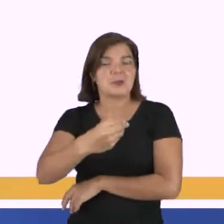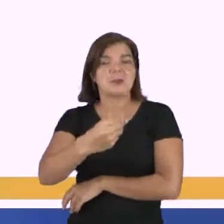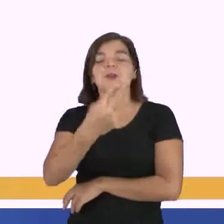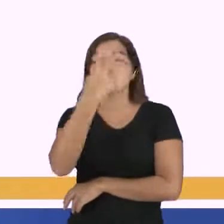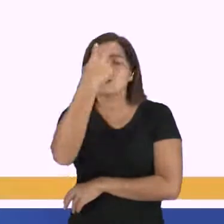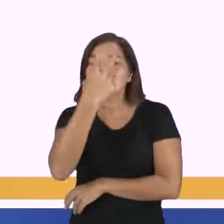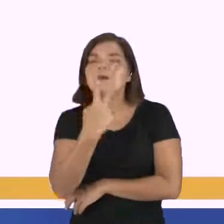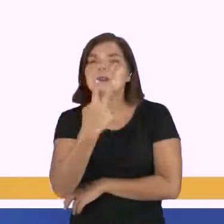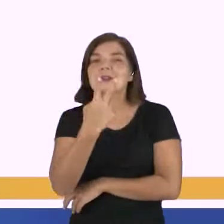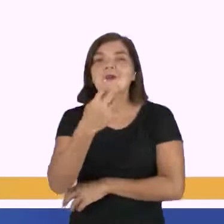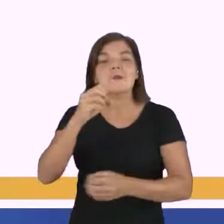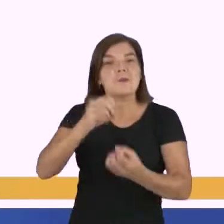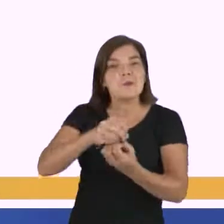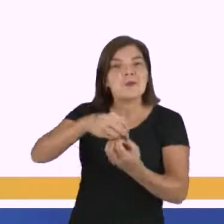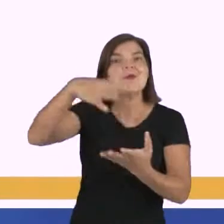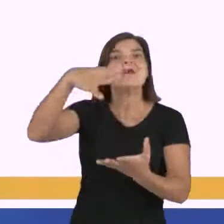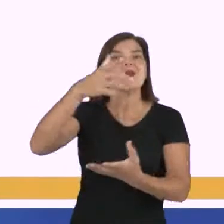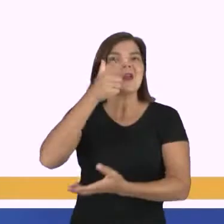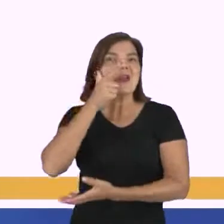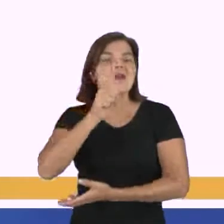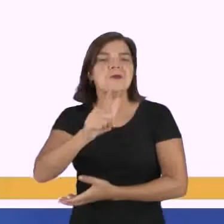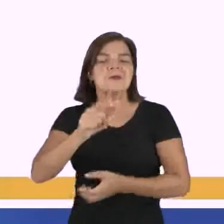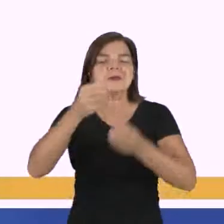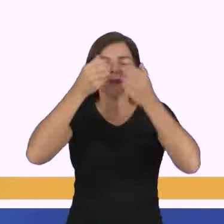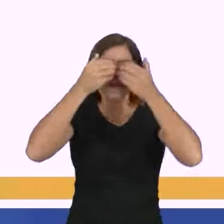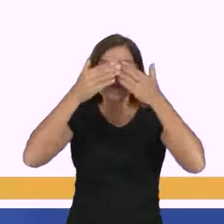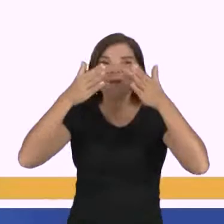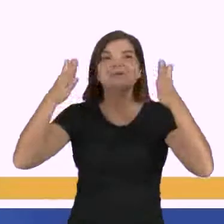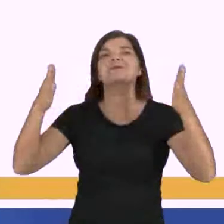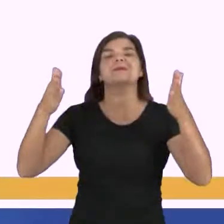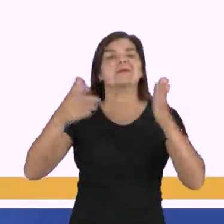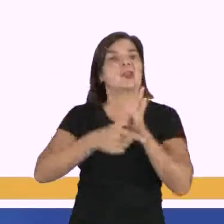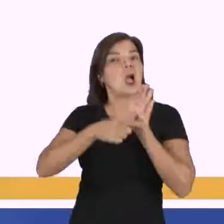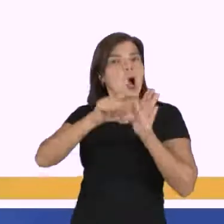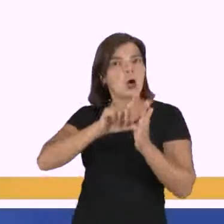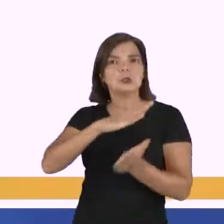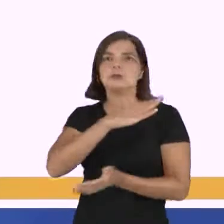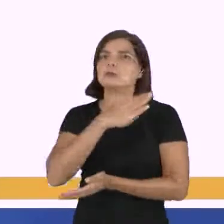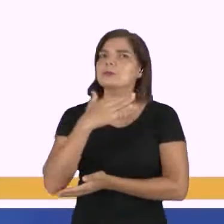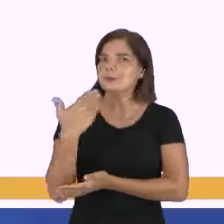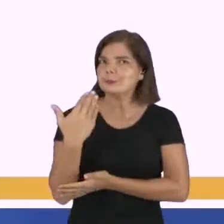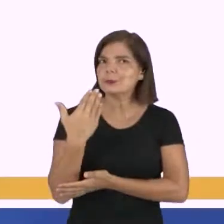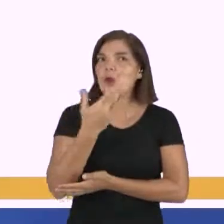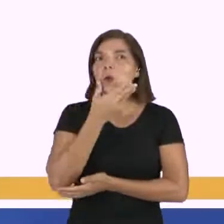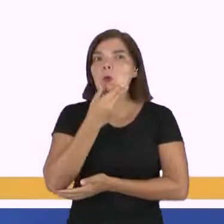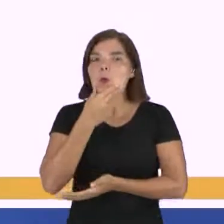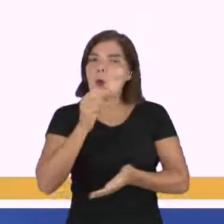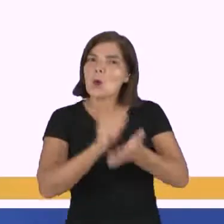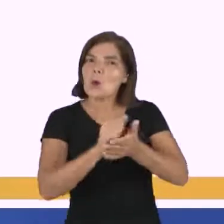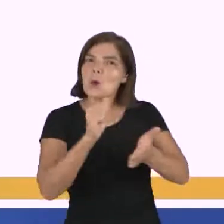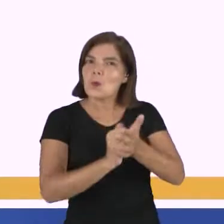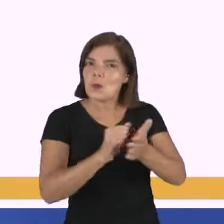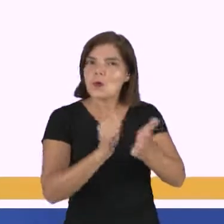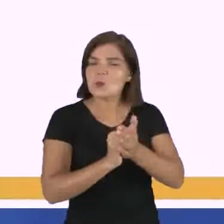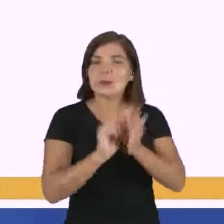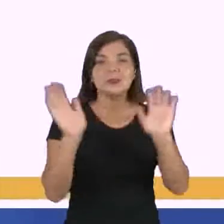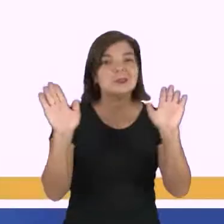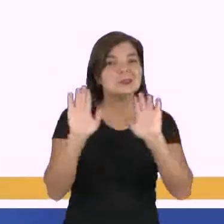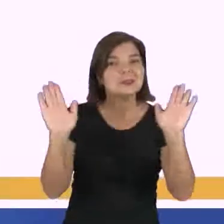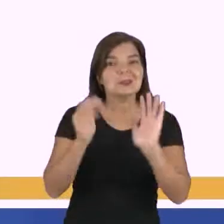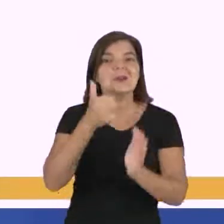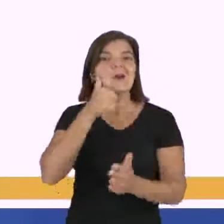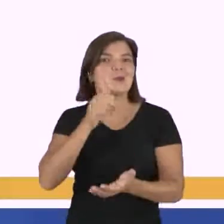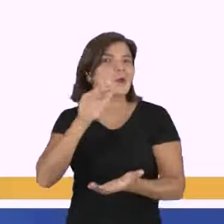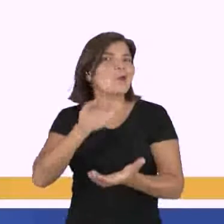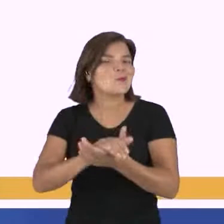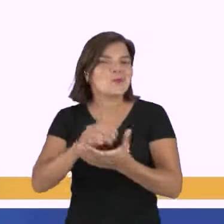cega e, por um milagre, ele restaurou a sua visão. Antes de ser executado, Valentim escreveu um recado de despedida para sua